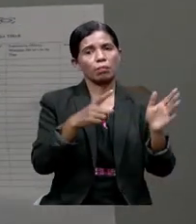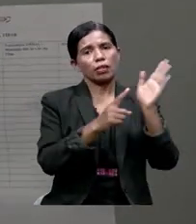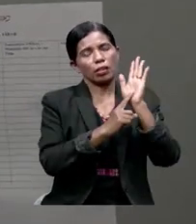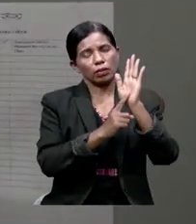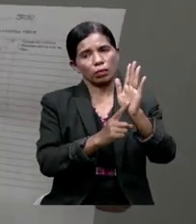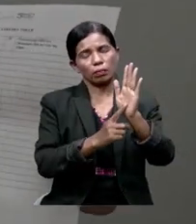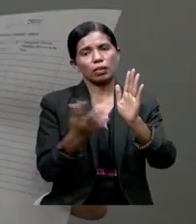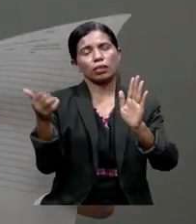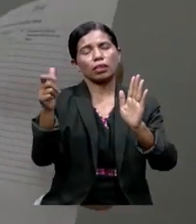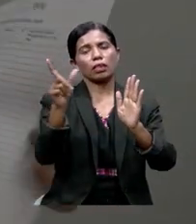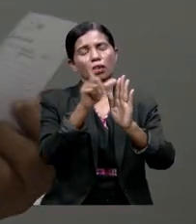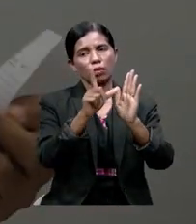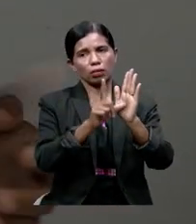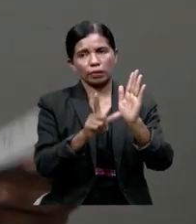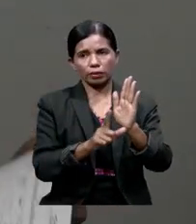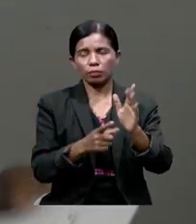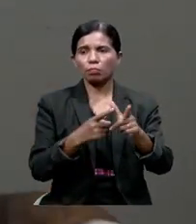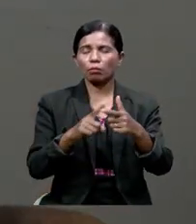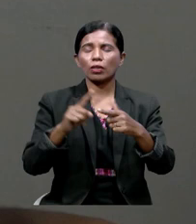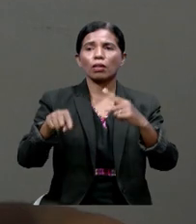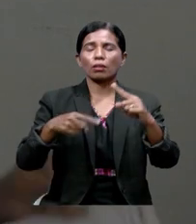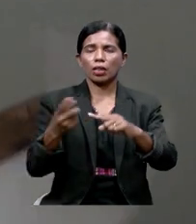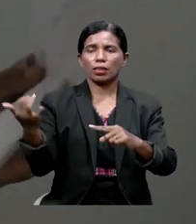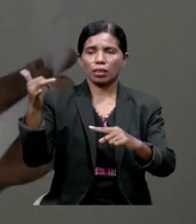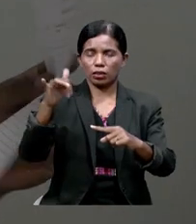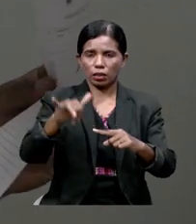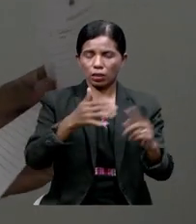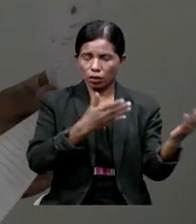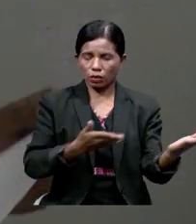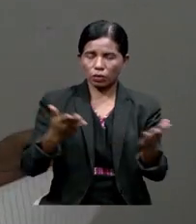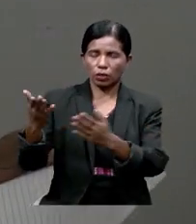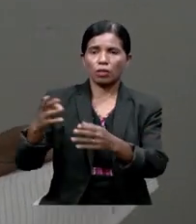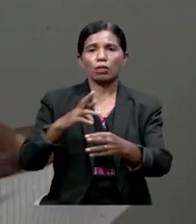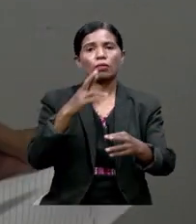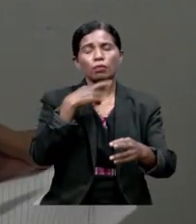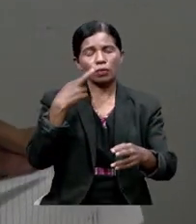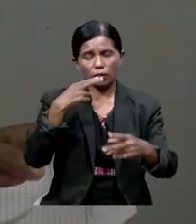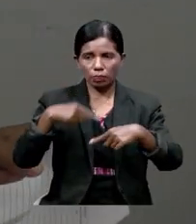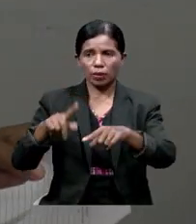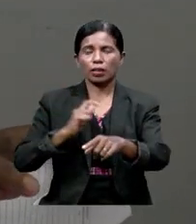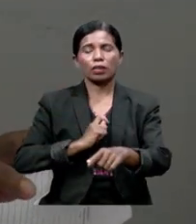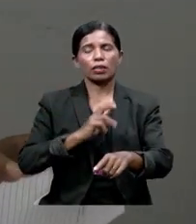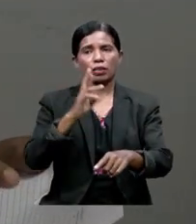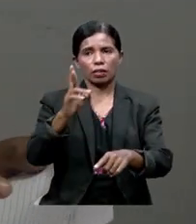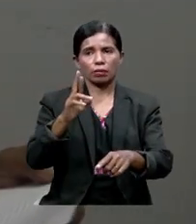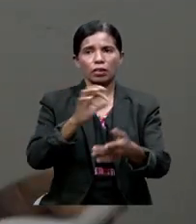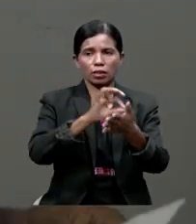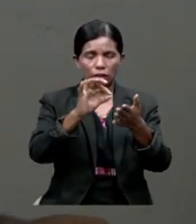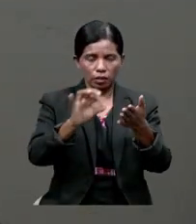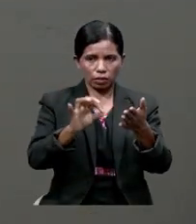hisire ne loza tau he loza wen ire sir lori lisu ini bab tibar, kami ini supervisor ini bab saya register ini saya